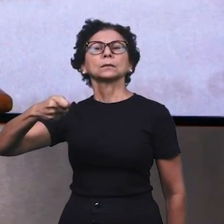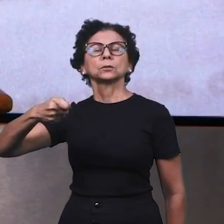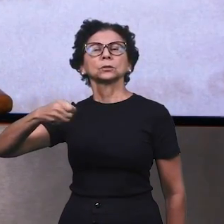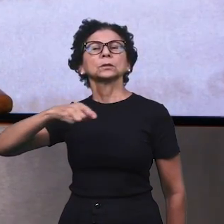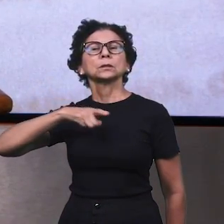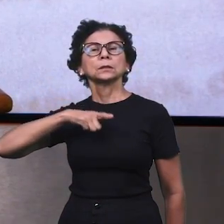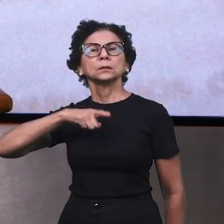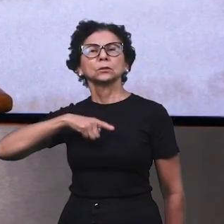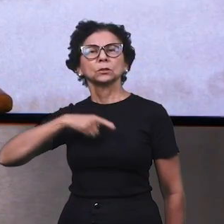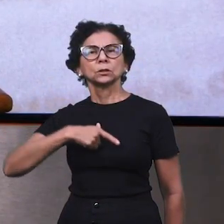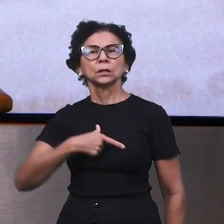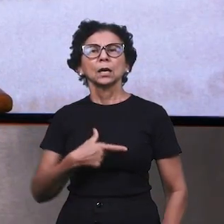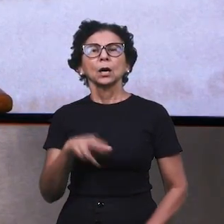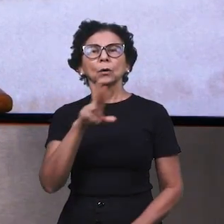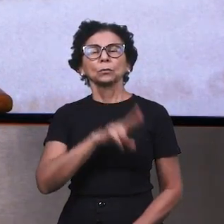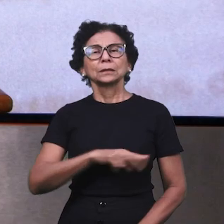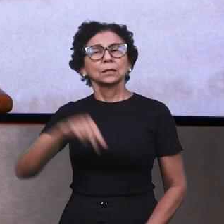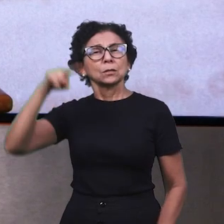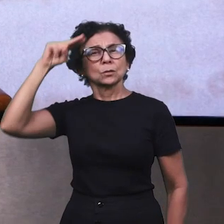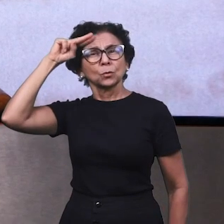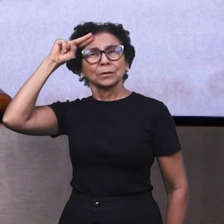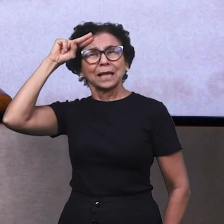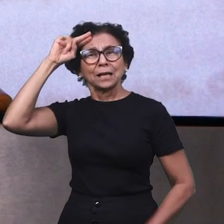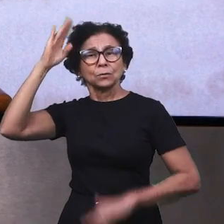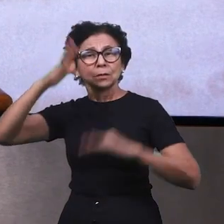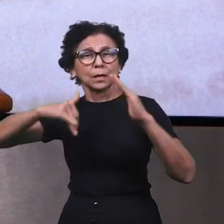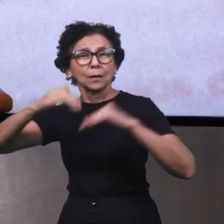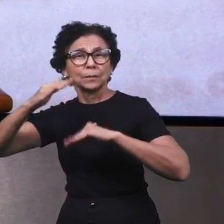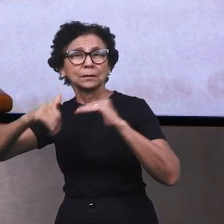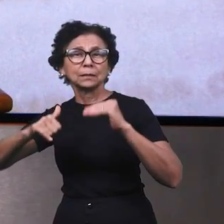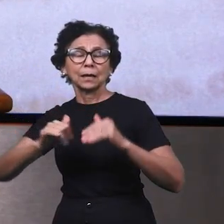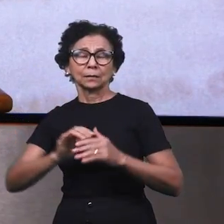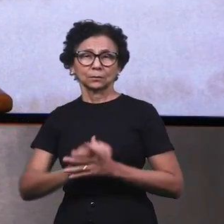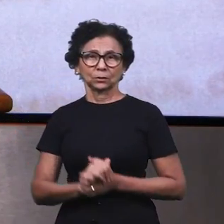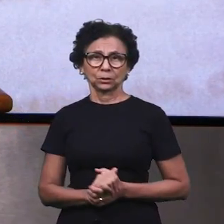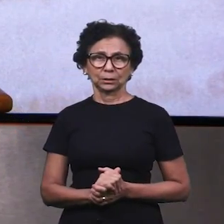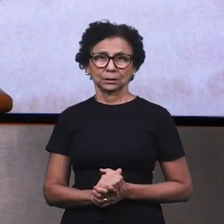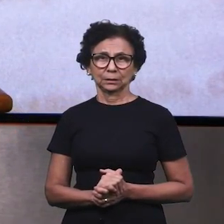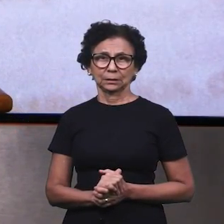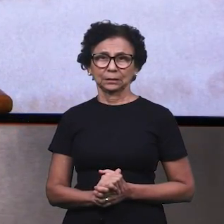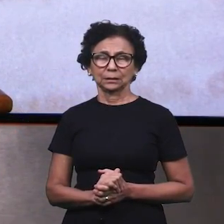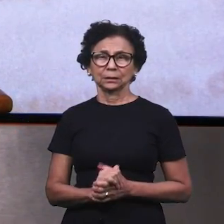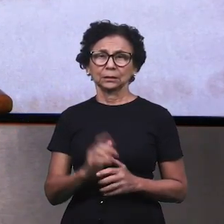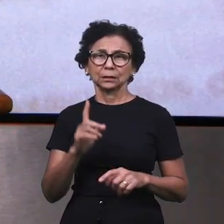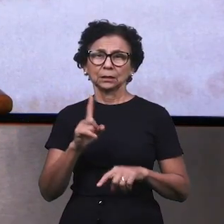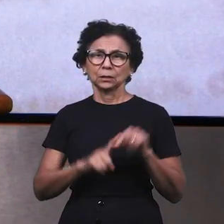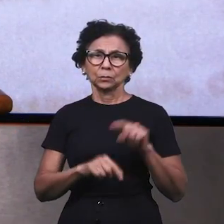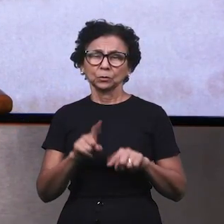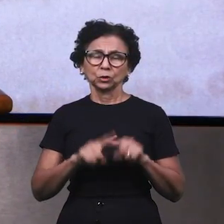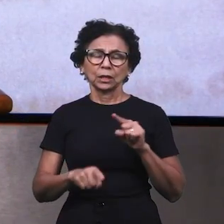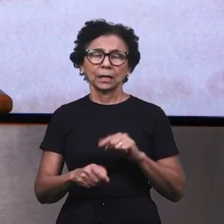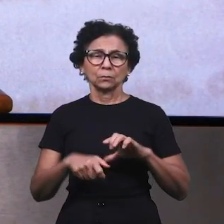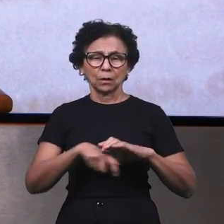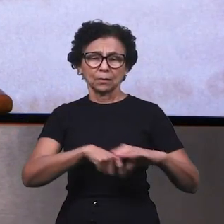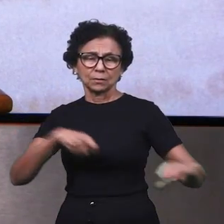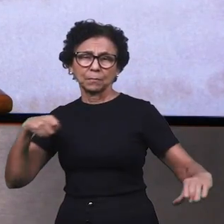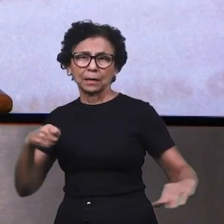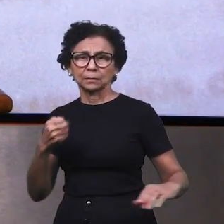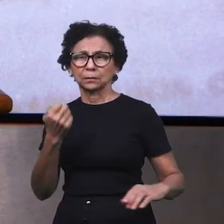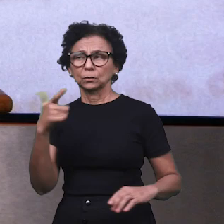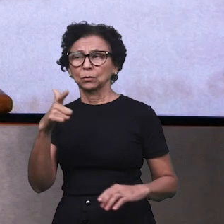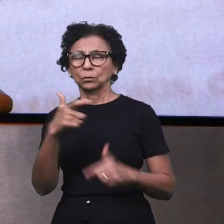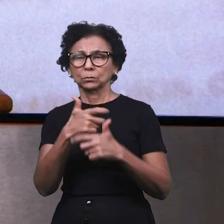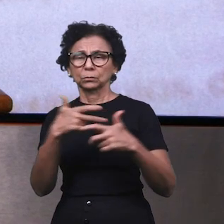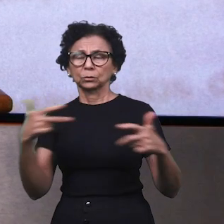improváveis, usando armas mais incomuns para atingir resultados surpreendentes